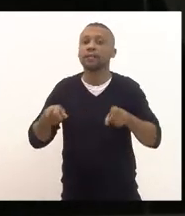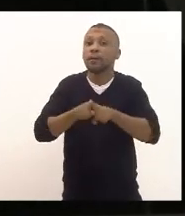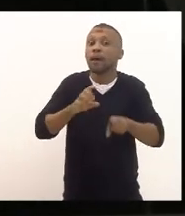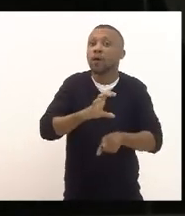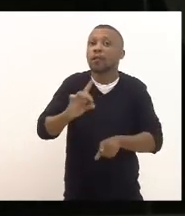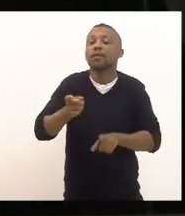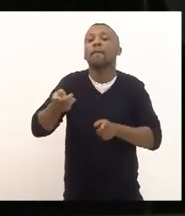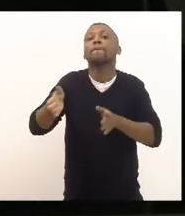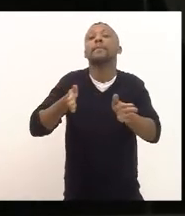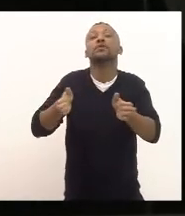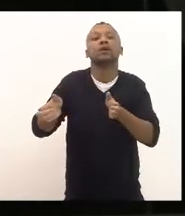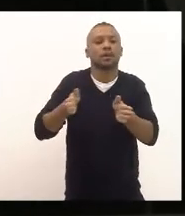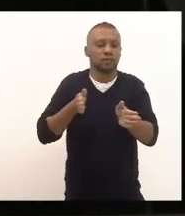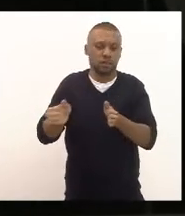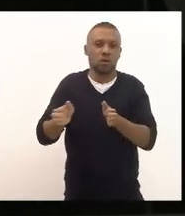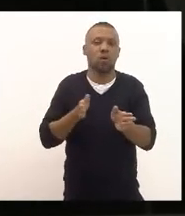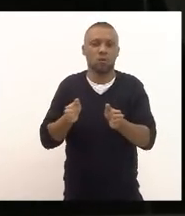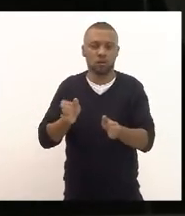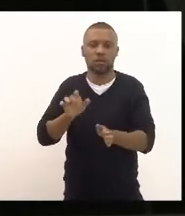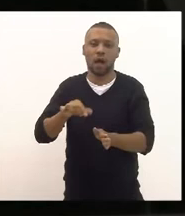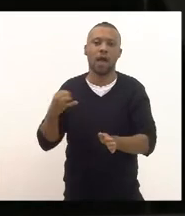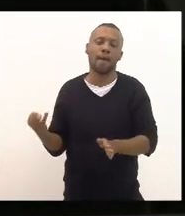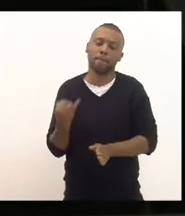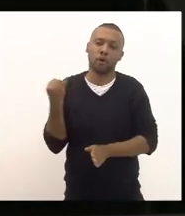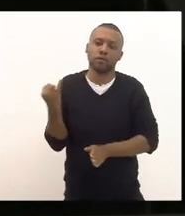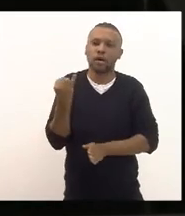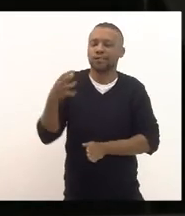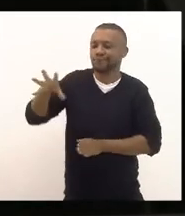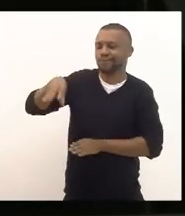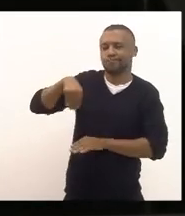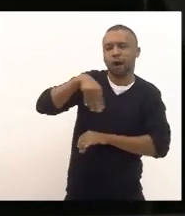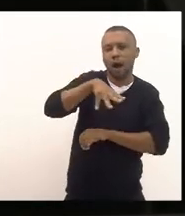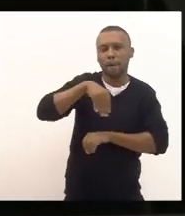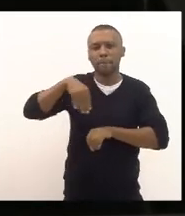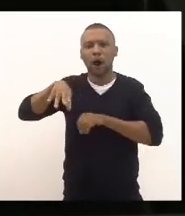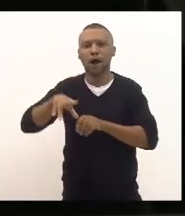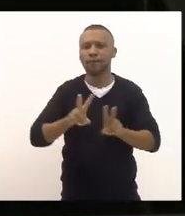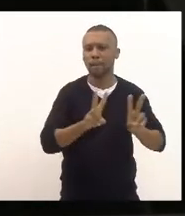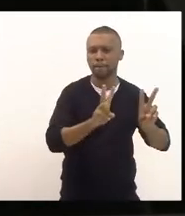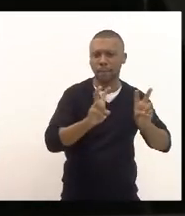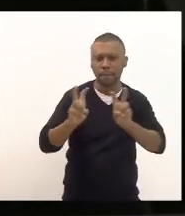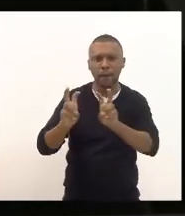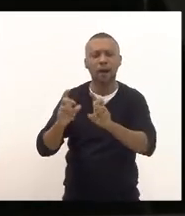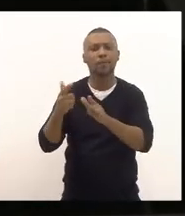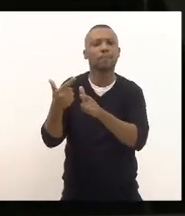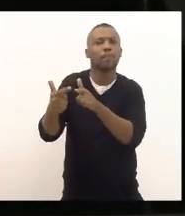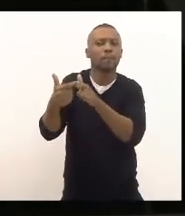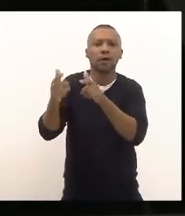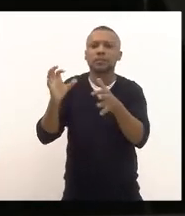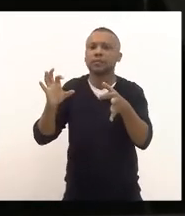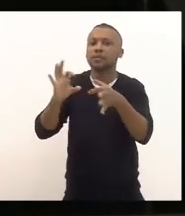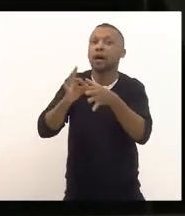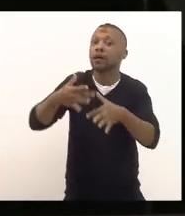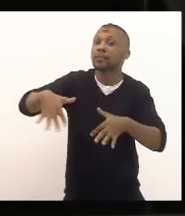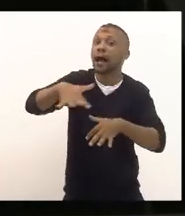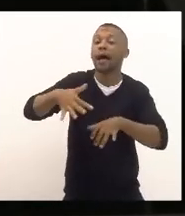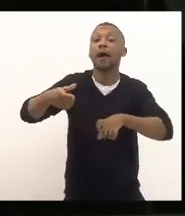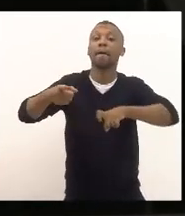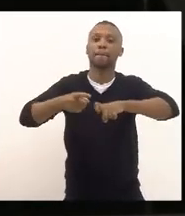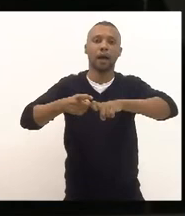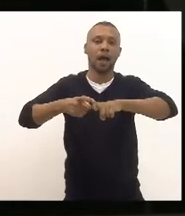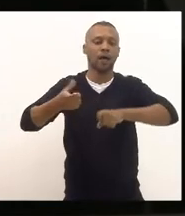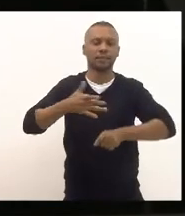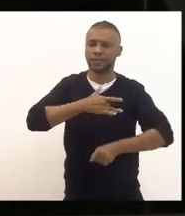mediação que tem sido muito importante no trato das questões de natureza médica